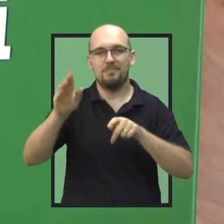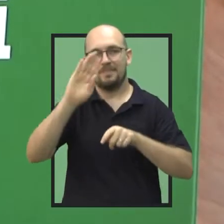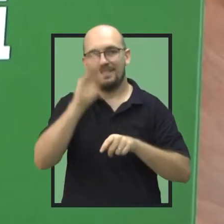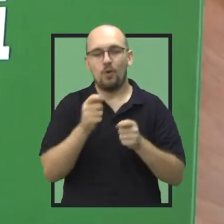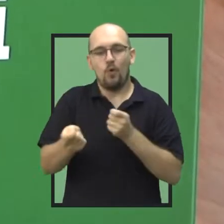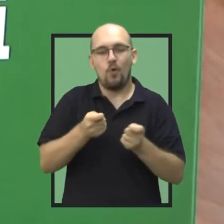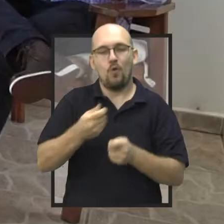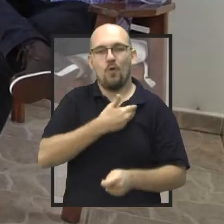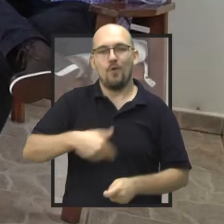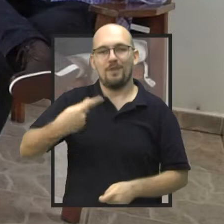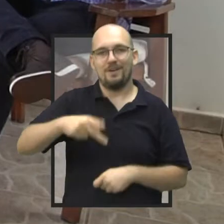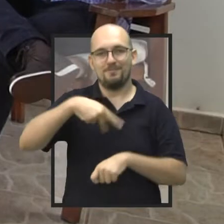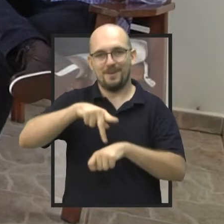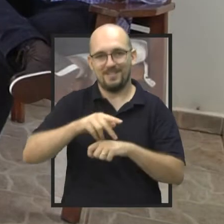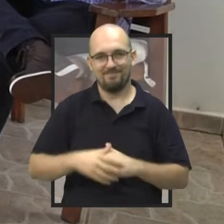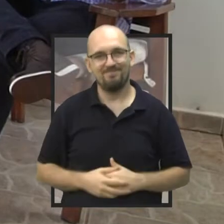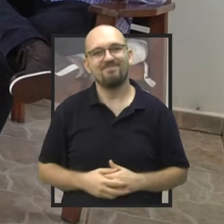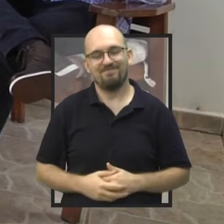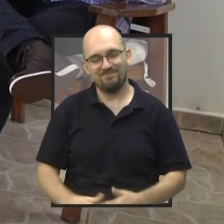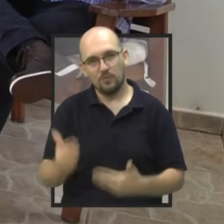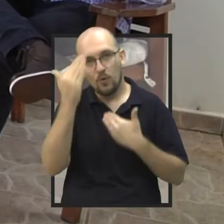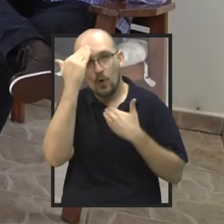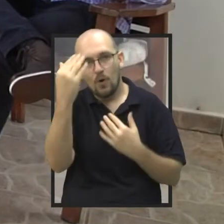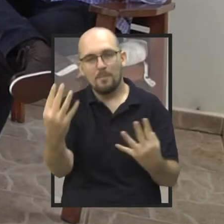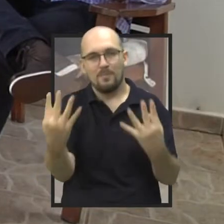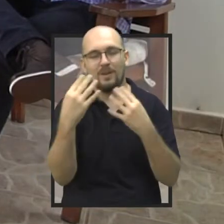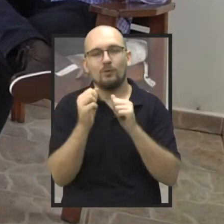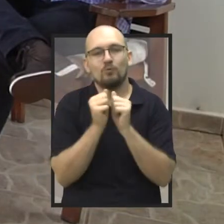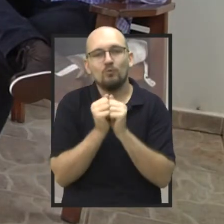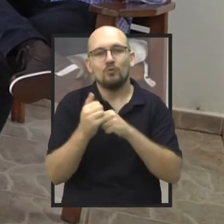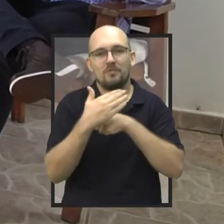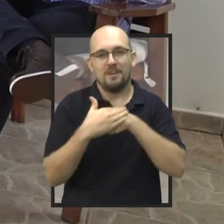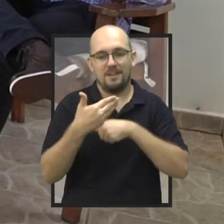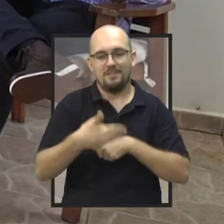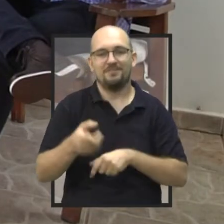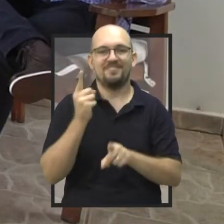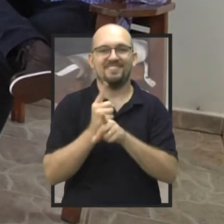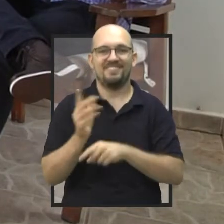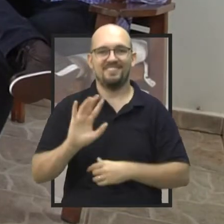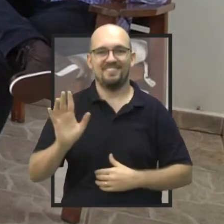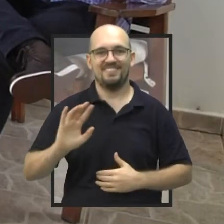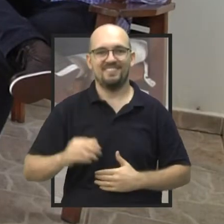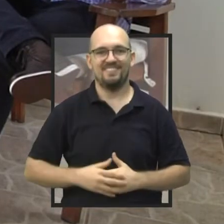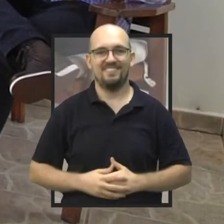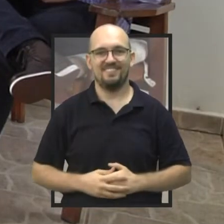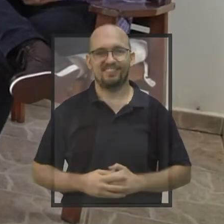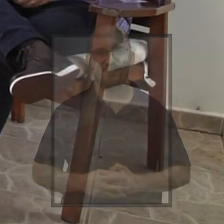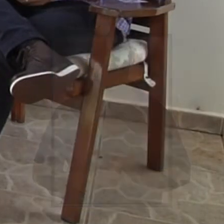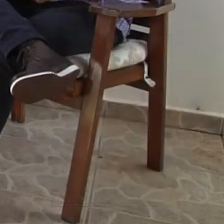governar o seu país. Muito obrigado pela sua companhia, pelo carinho da sua audiência e até a próxima.